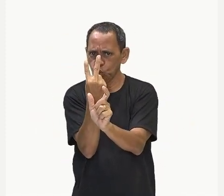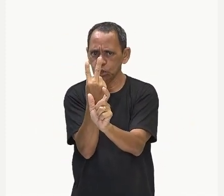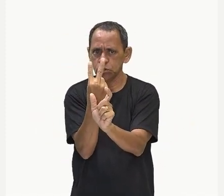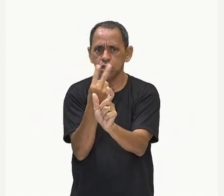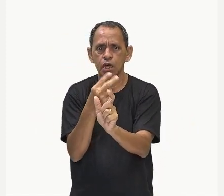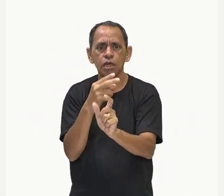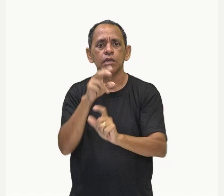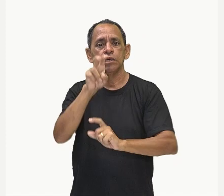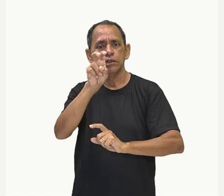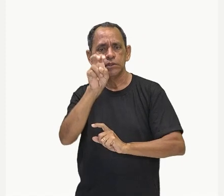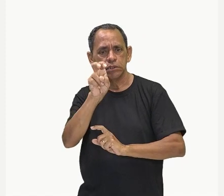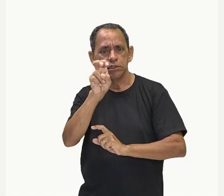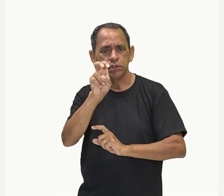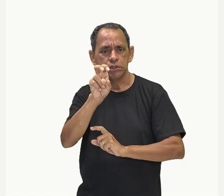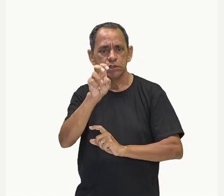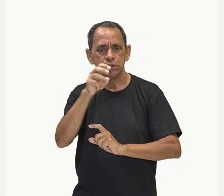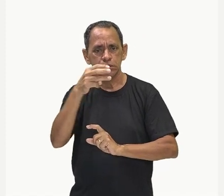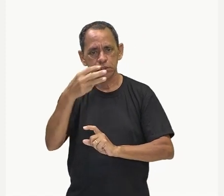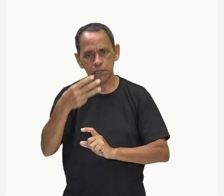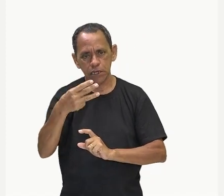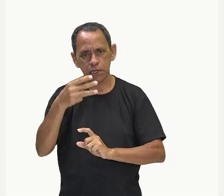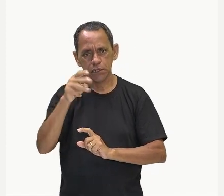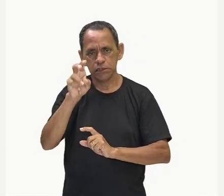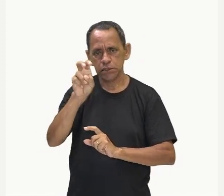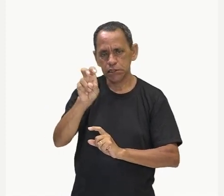vírgula. Então, vai ficar